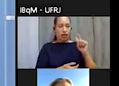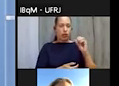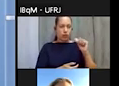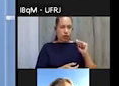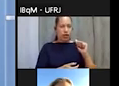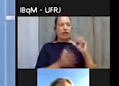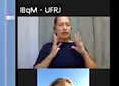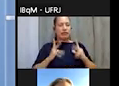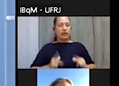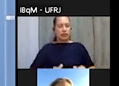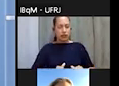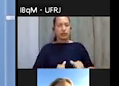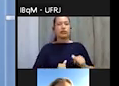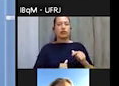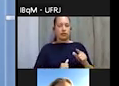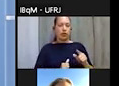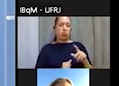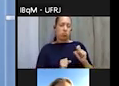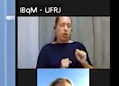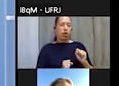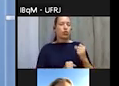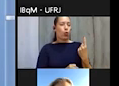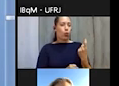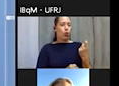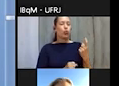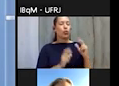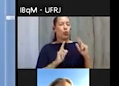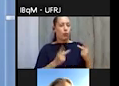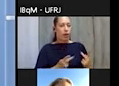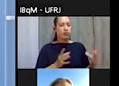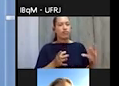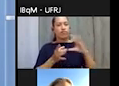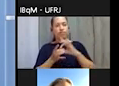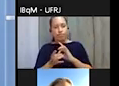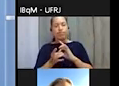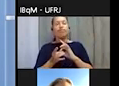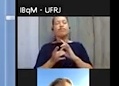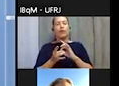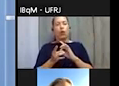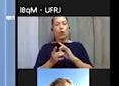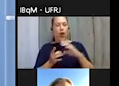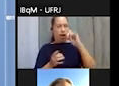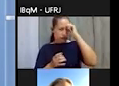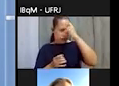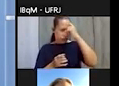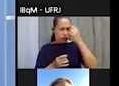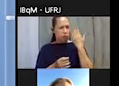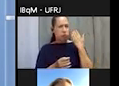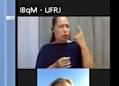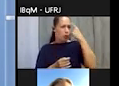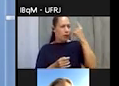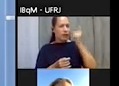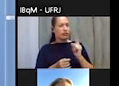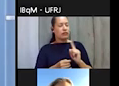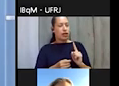um grupo humano que pode ter relação com os africanos e que era algo que não se imaginava, essa possibilidade de existência desse